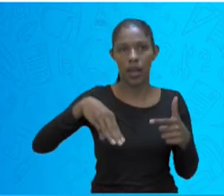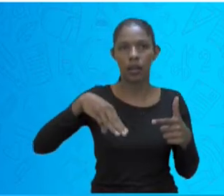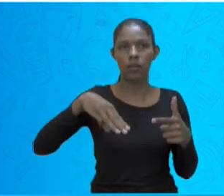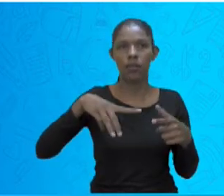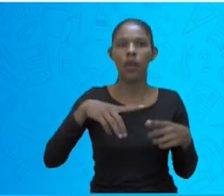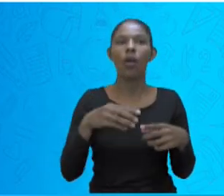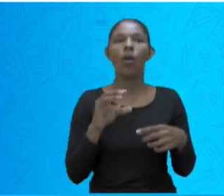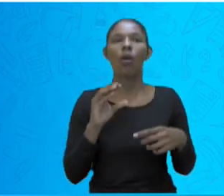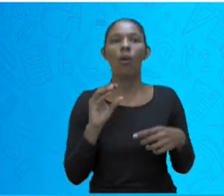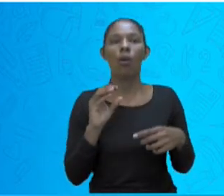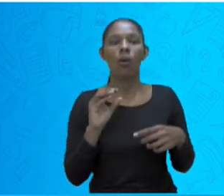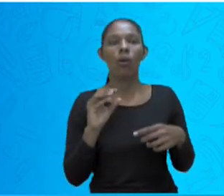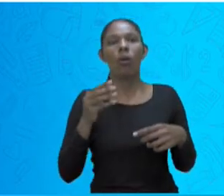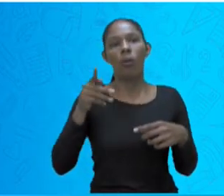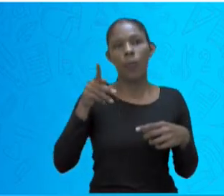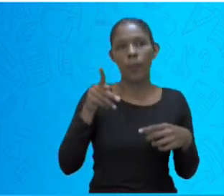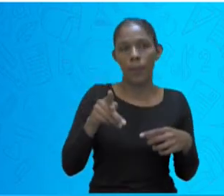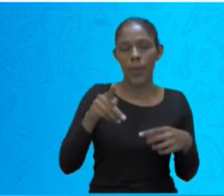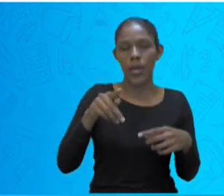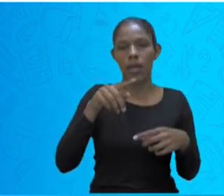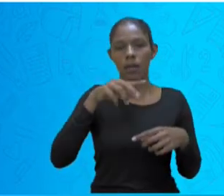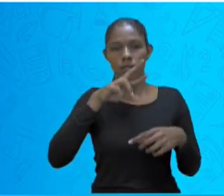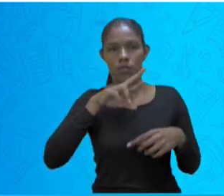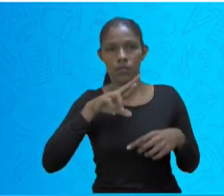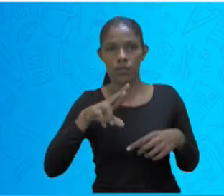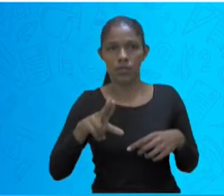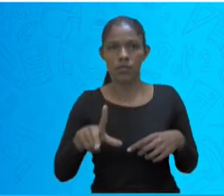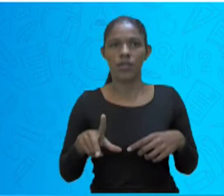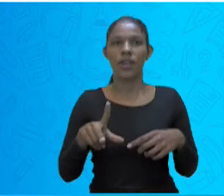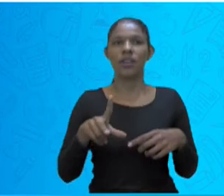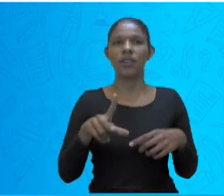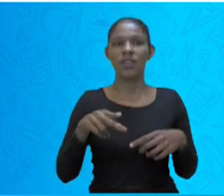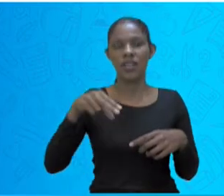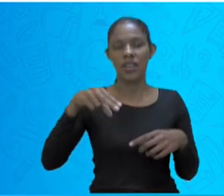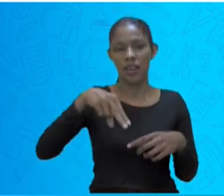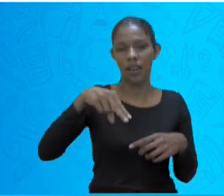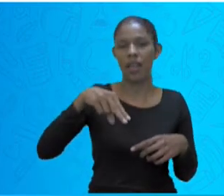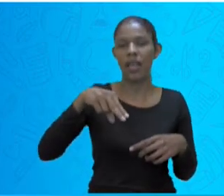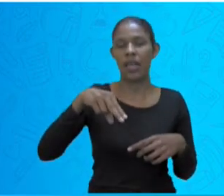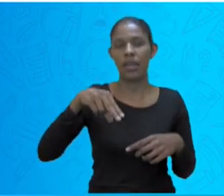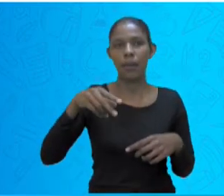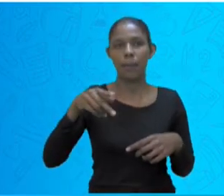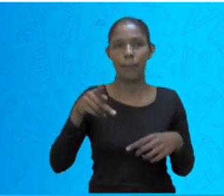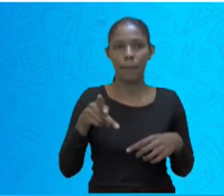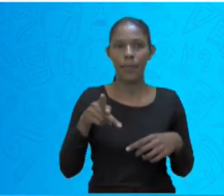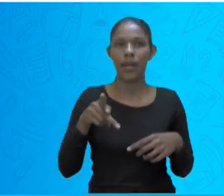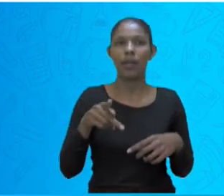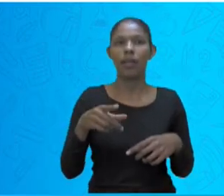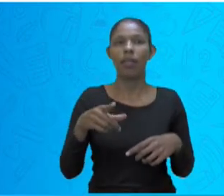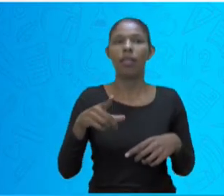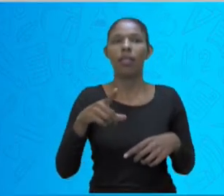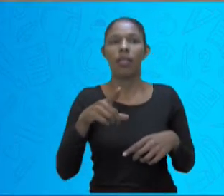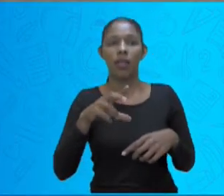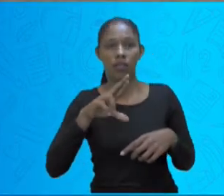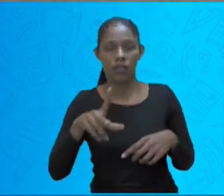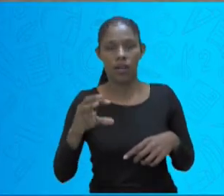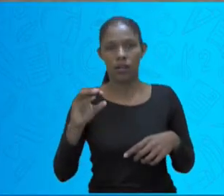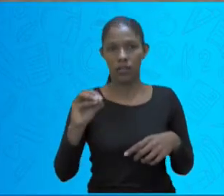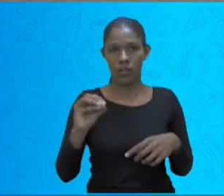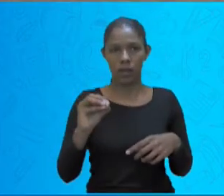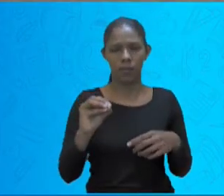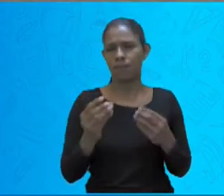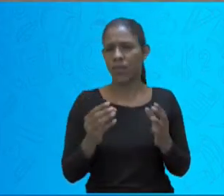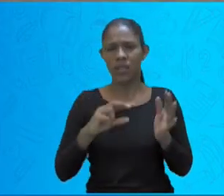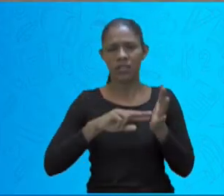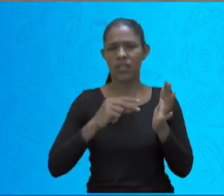a M é igual N dividido por P e M dividido por P. O que que isso quer dizer?